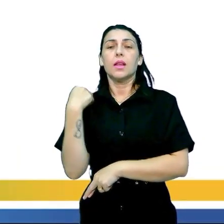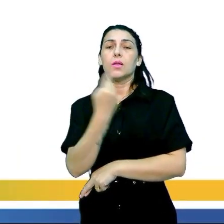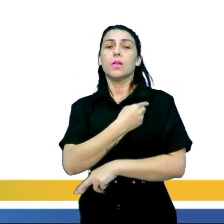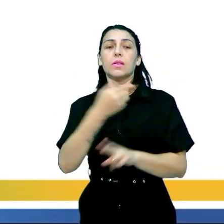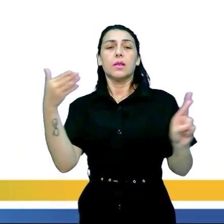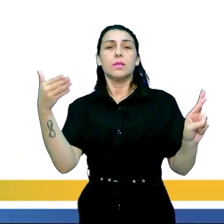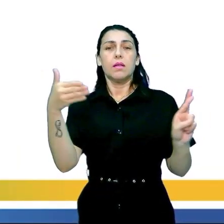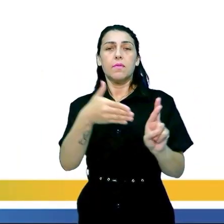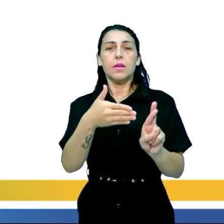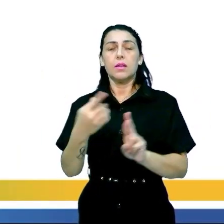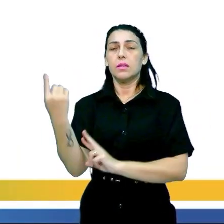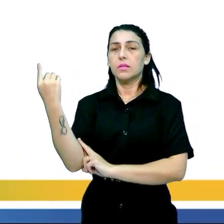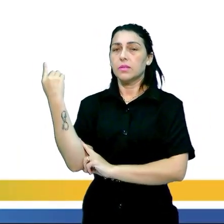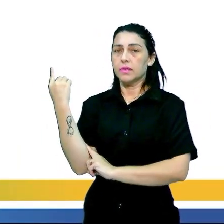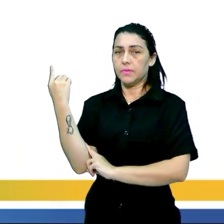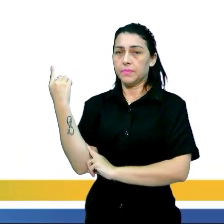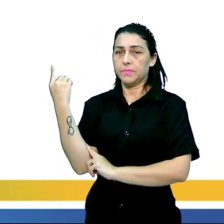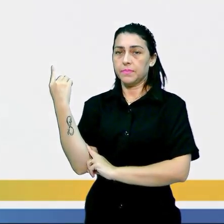nossas referências